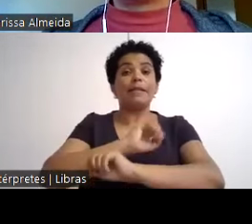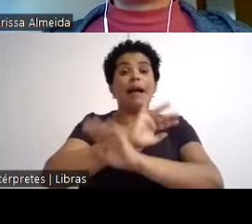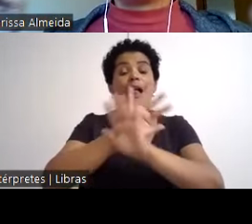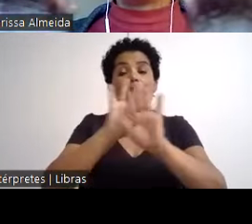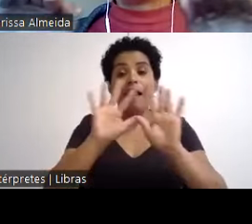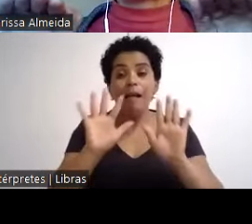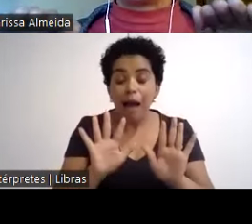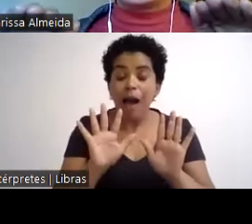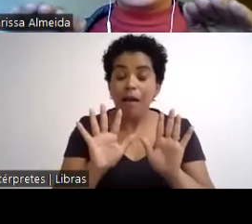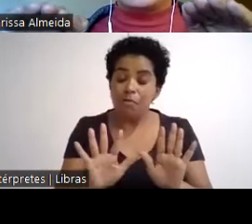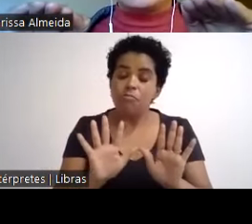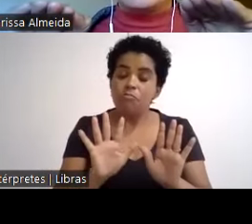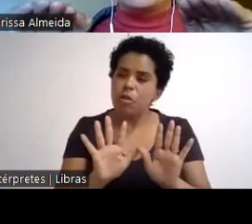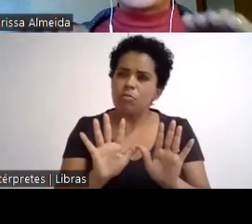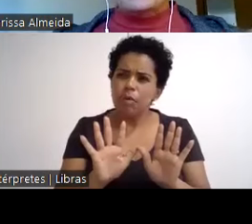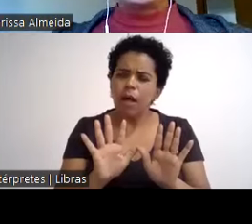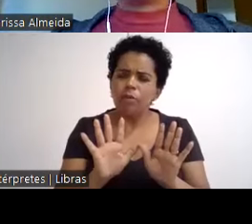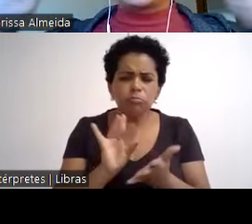você ir